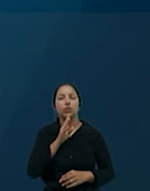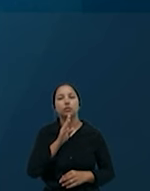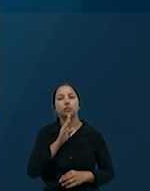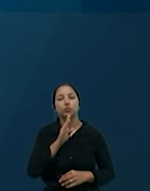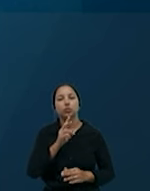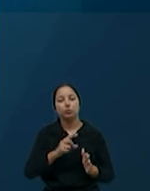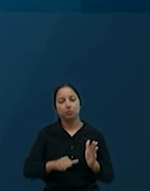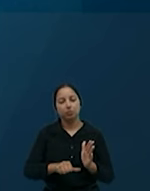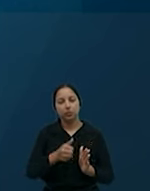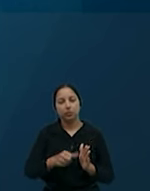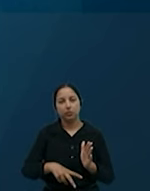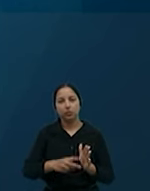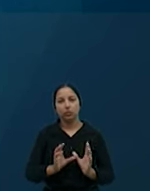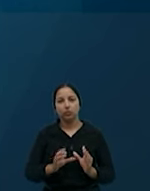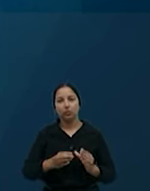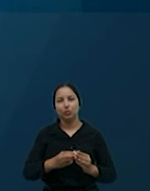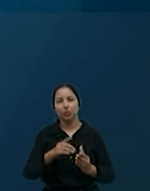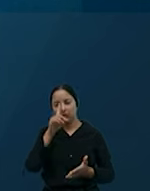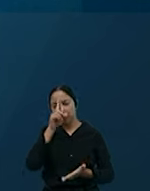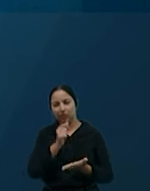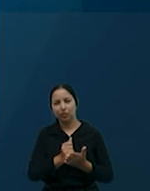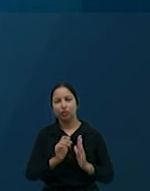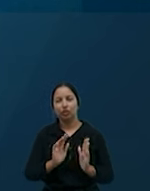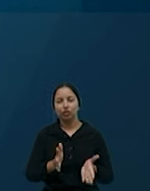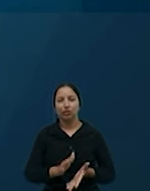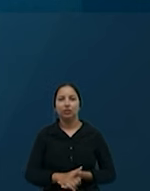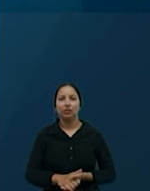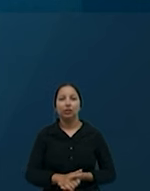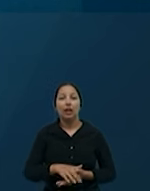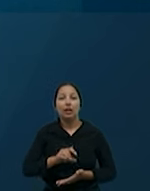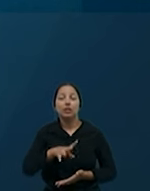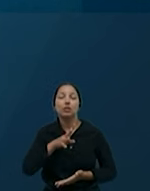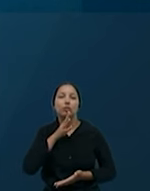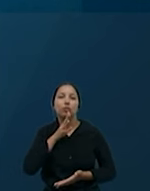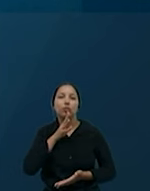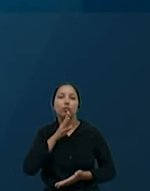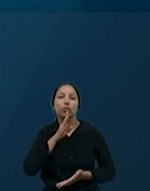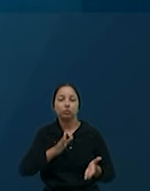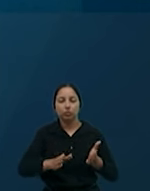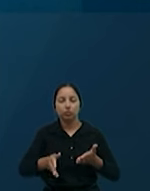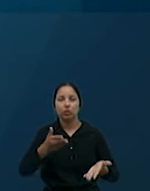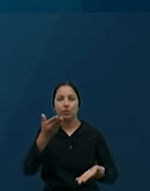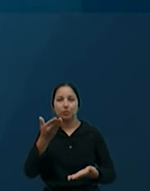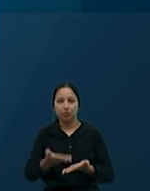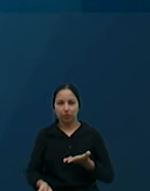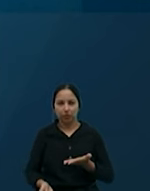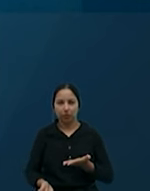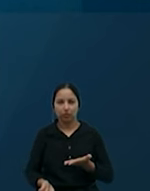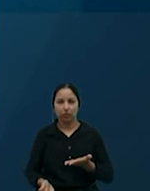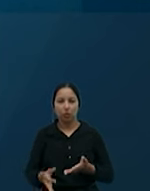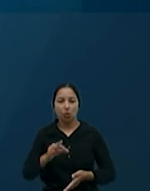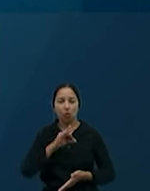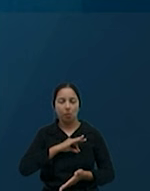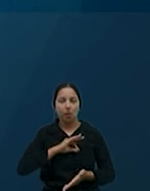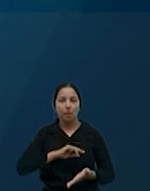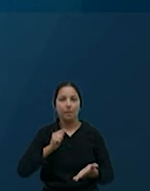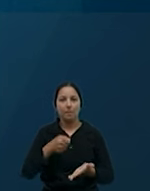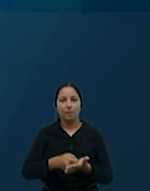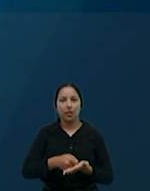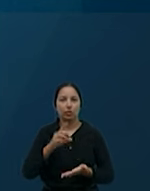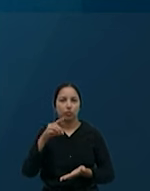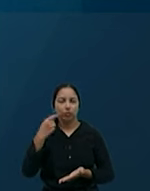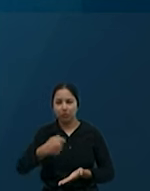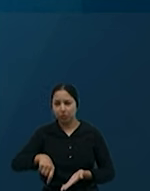adotado, no sentido de que nessas situações em que há o reconhecimento da prestação intercorrente em exceção, não são devidos honorários advocatícios, em razão do princípio